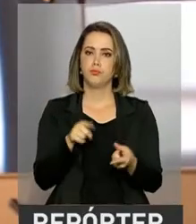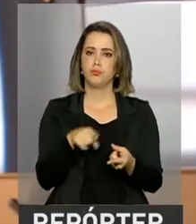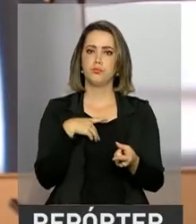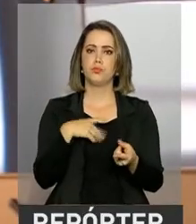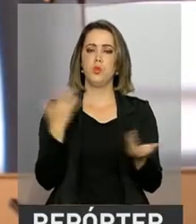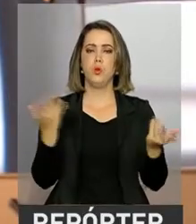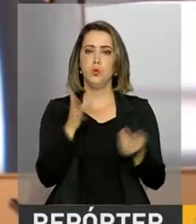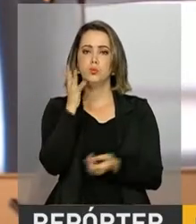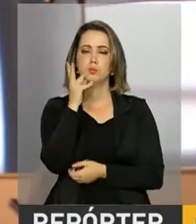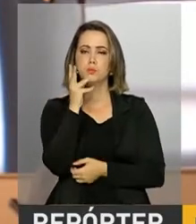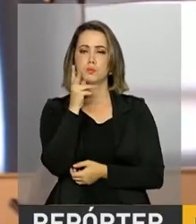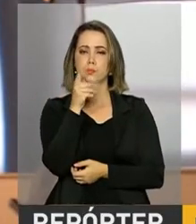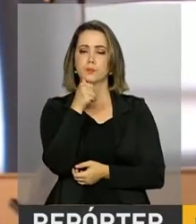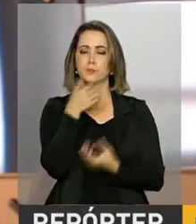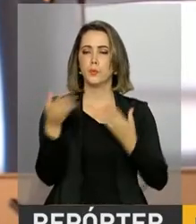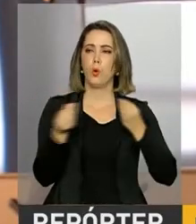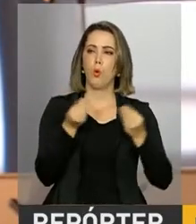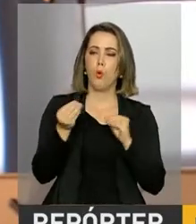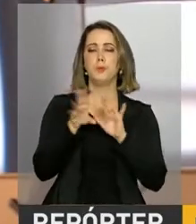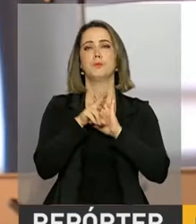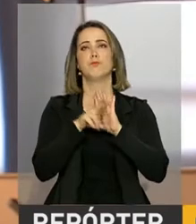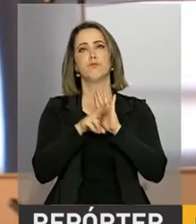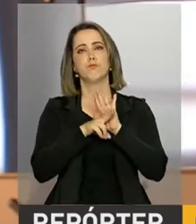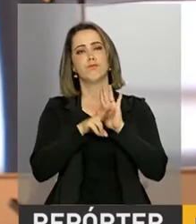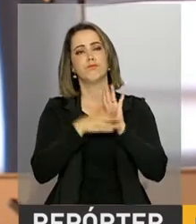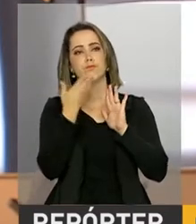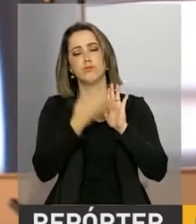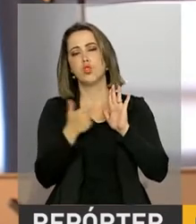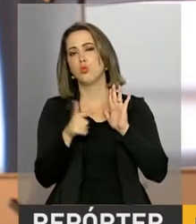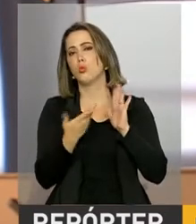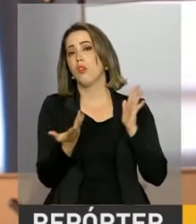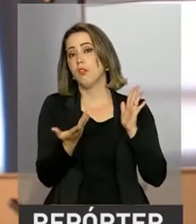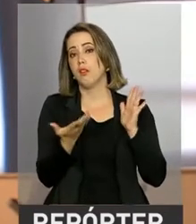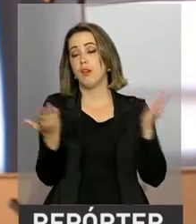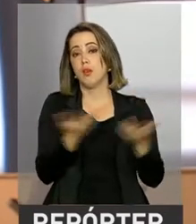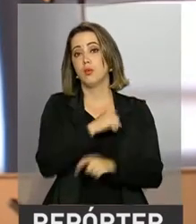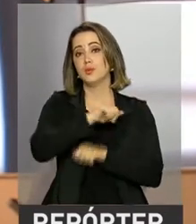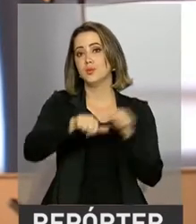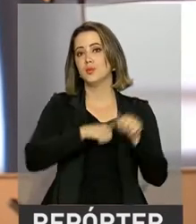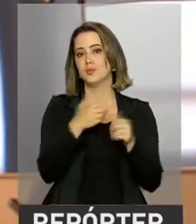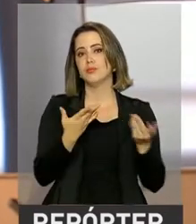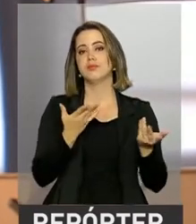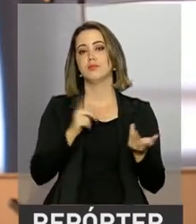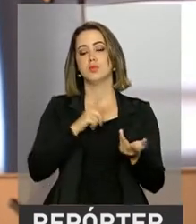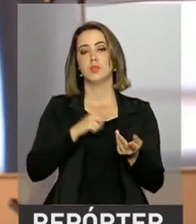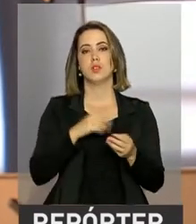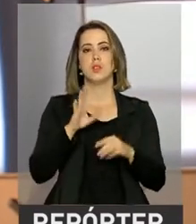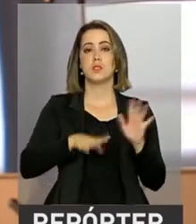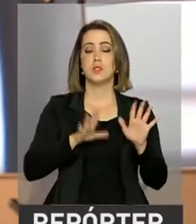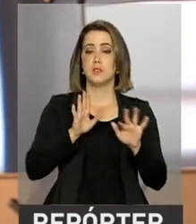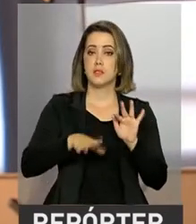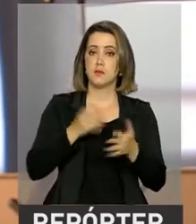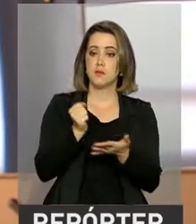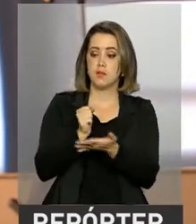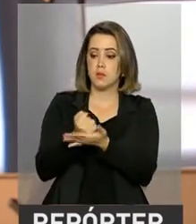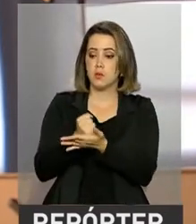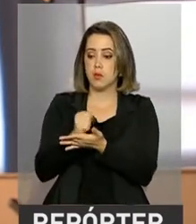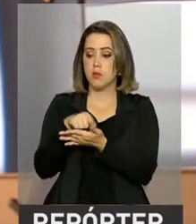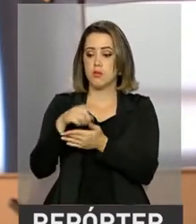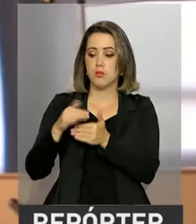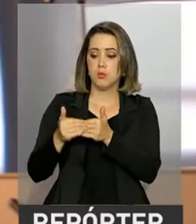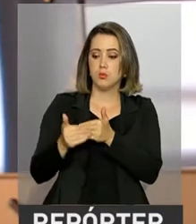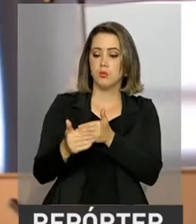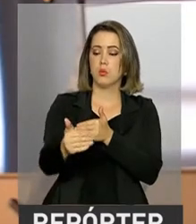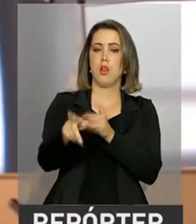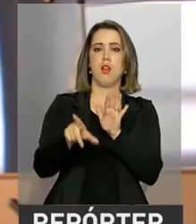pela falta de definição sobre os procedimentos fazia com que em alguns casos as patentes ficassem vigentes além